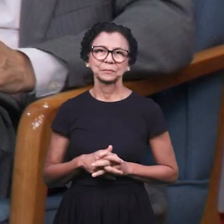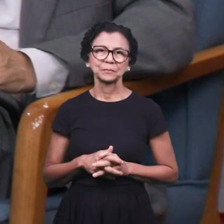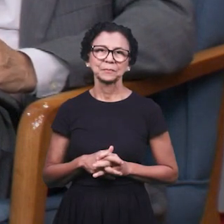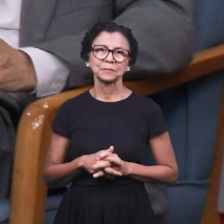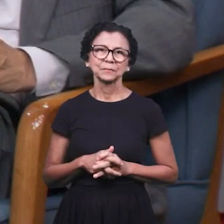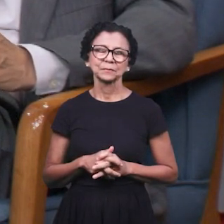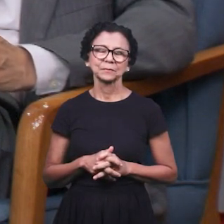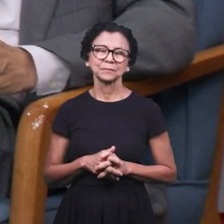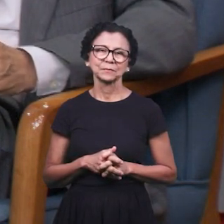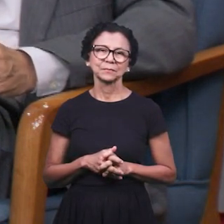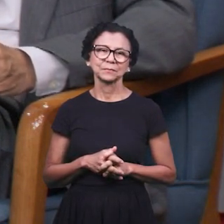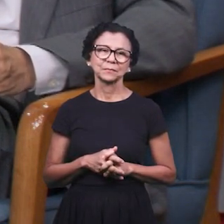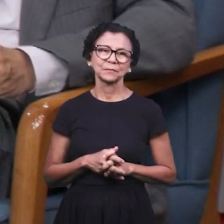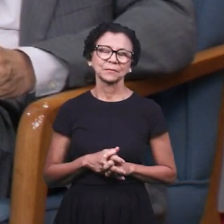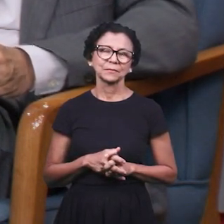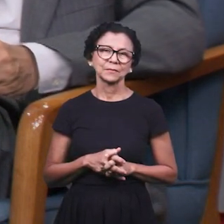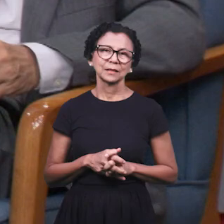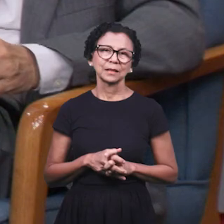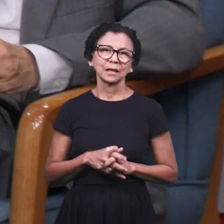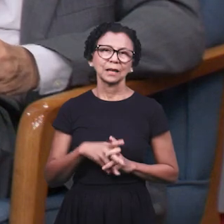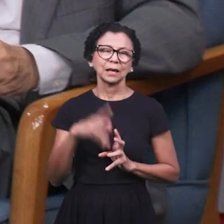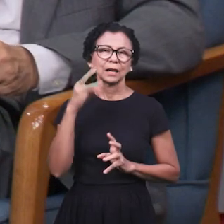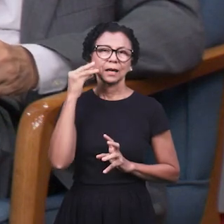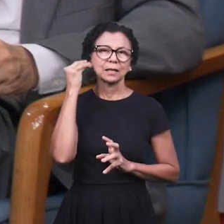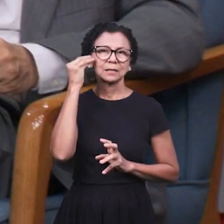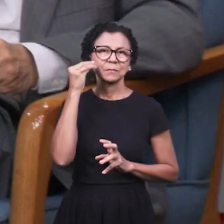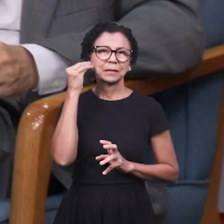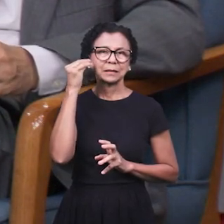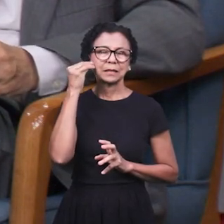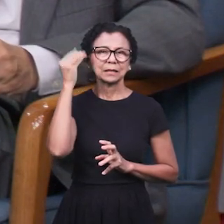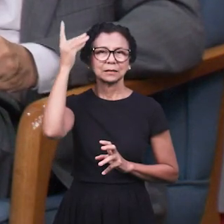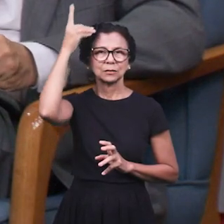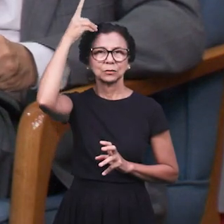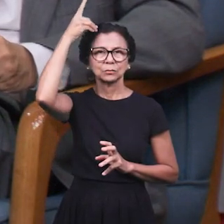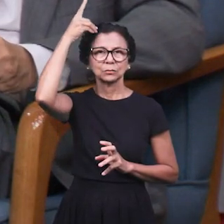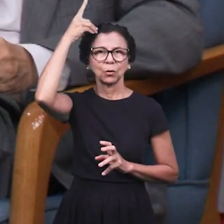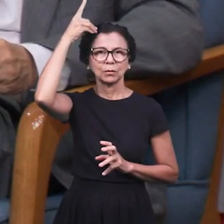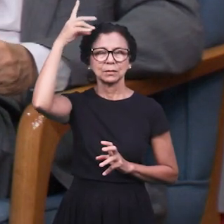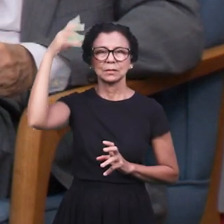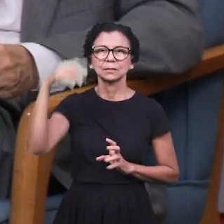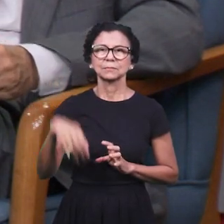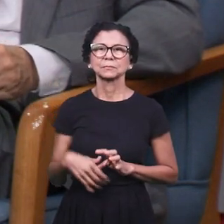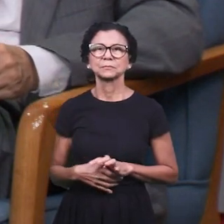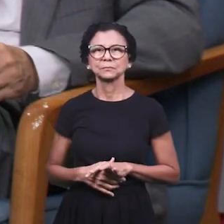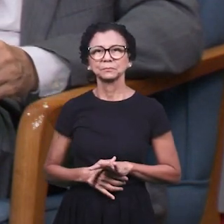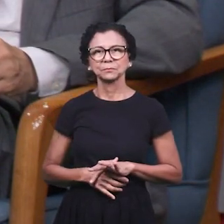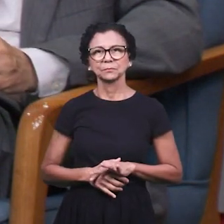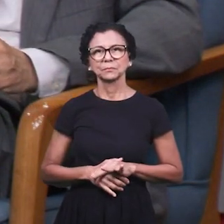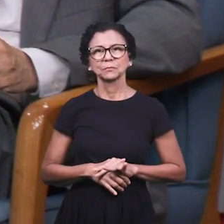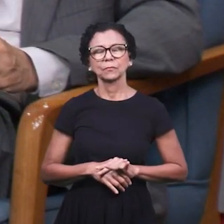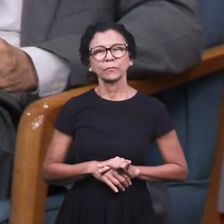eu vou falar com os irmãos de uma experiência com dons espirituais.